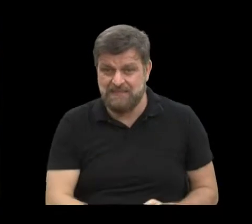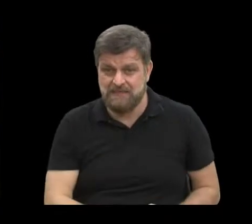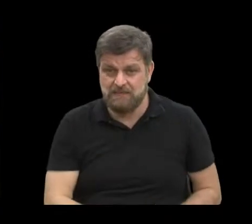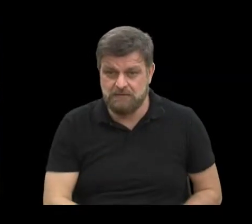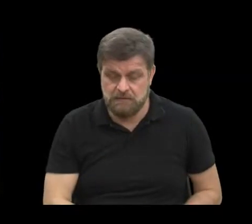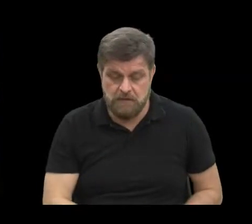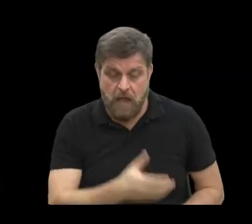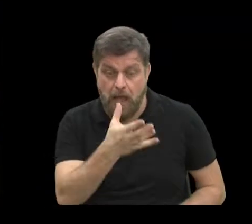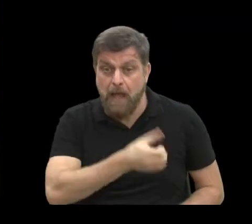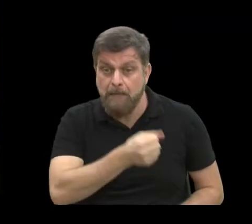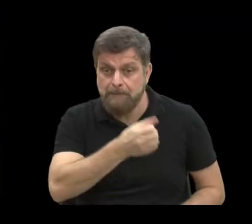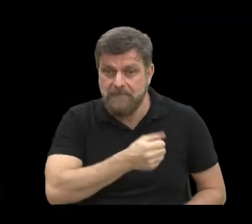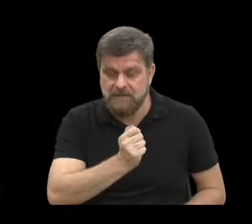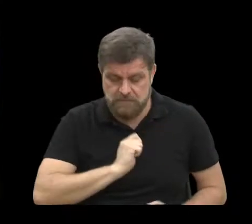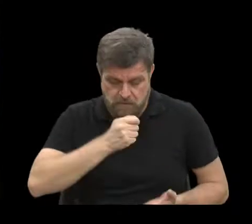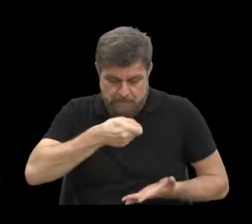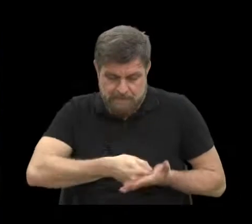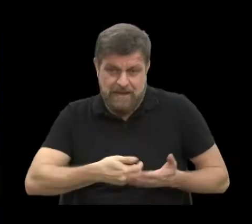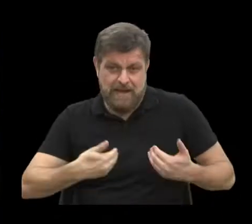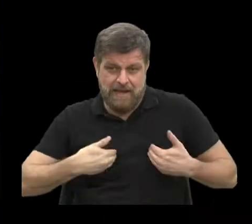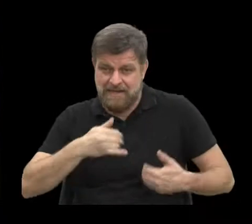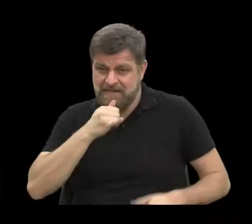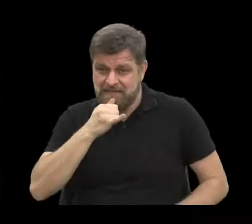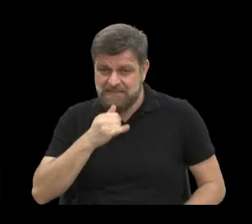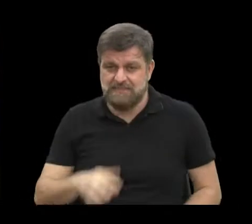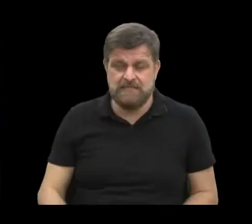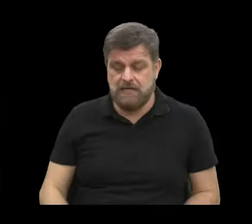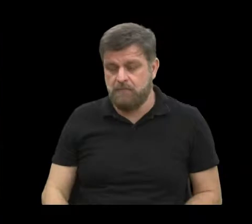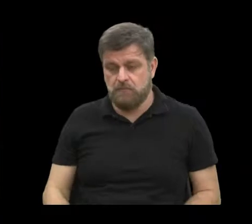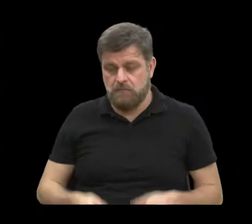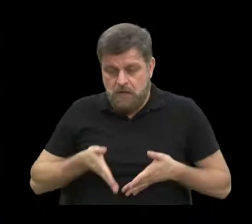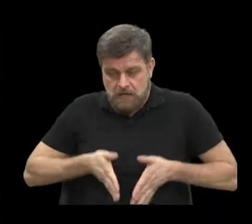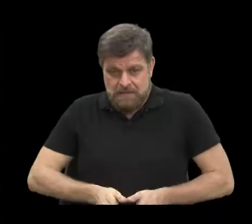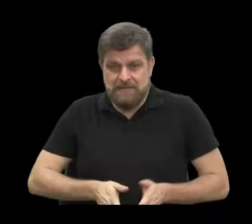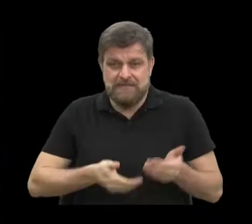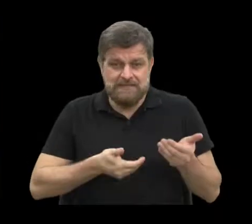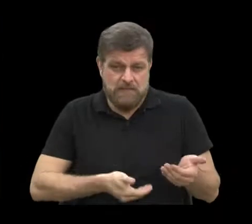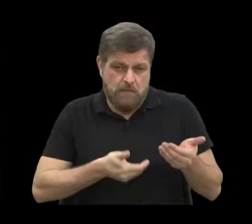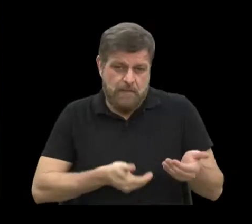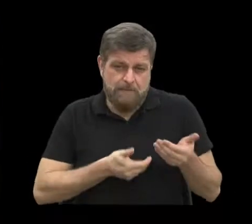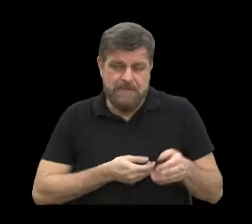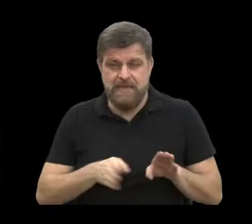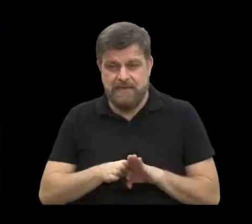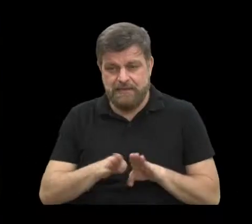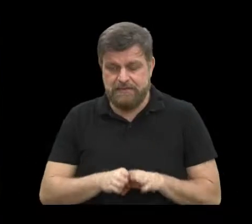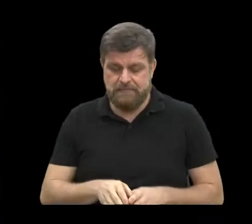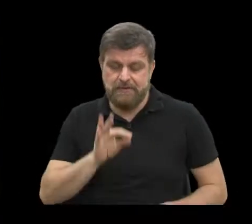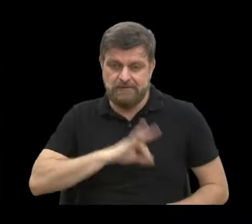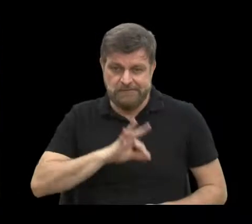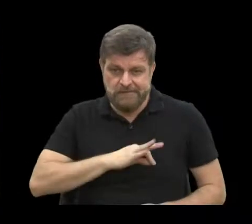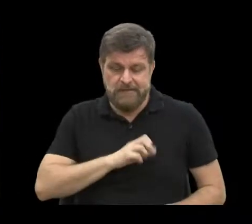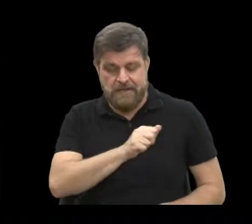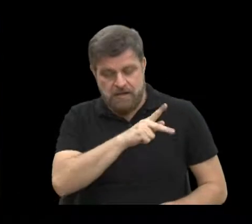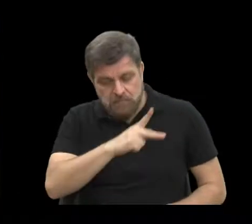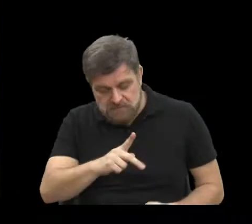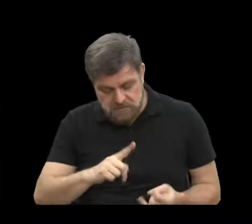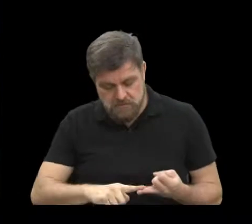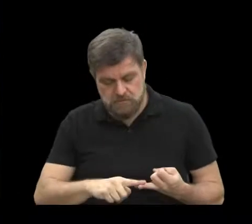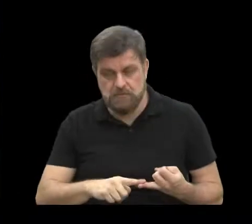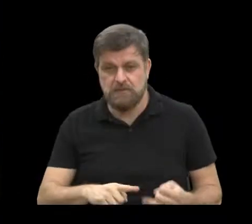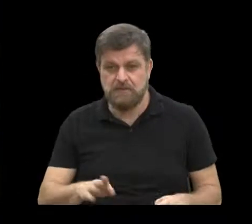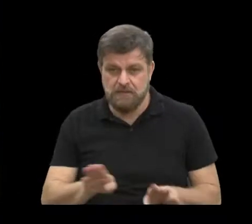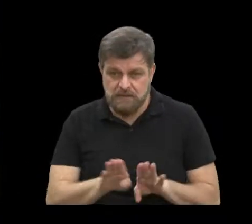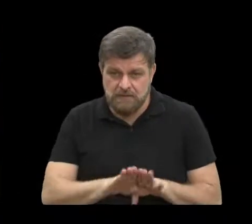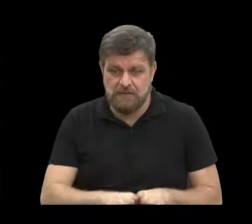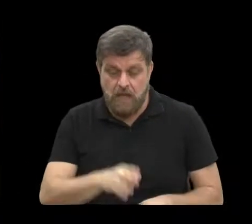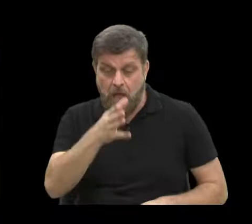algum benefício, receber, por exemplo, um salário maternidade, ou um auxílio-doença, uma aposentadoria, algum